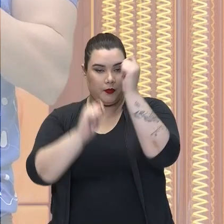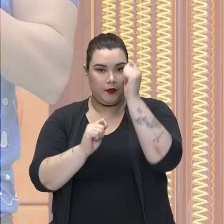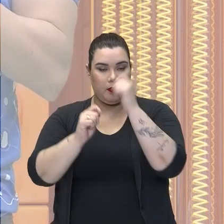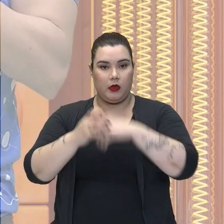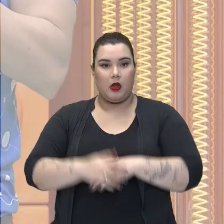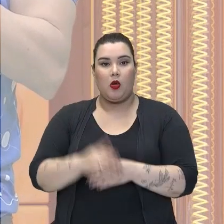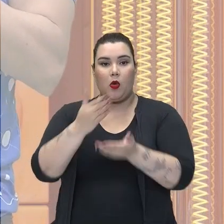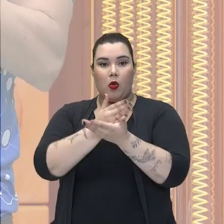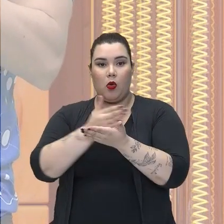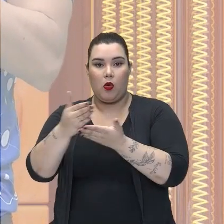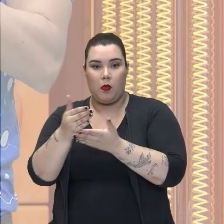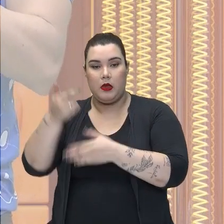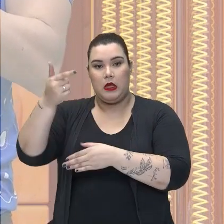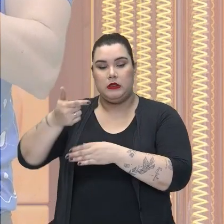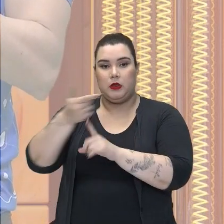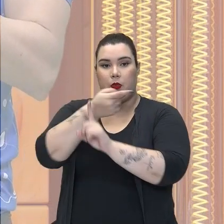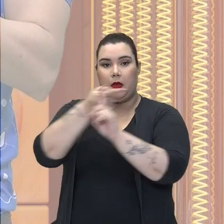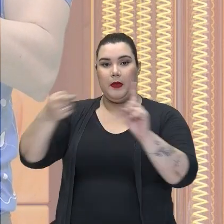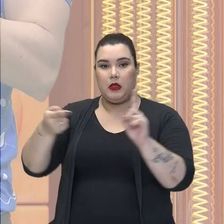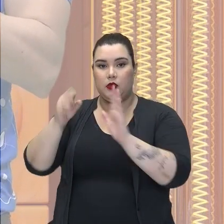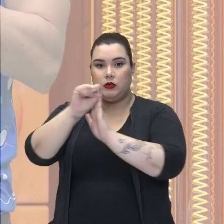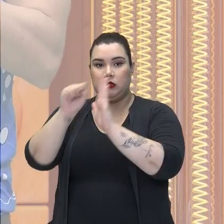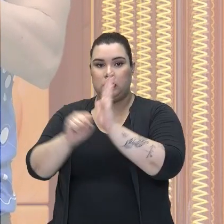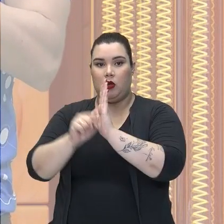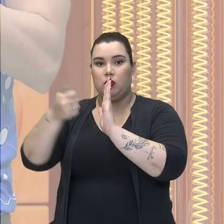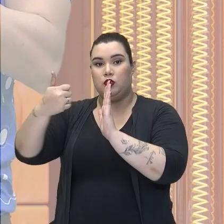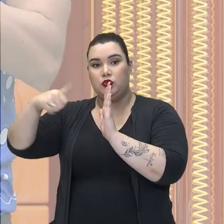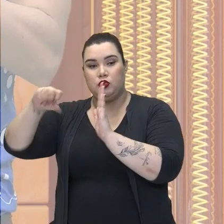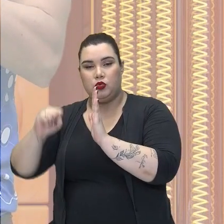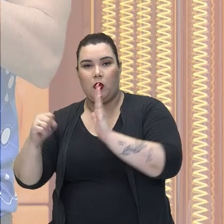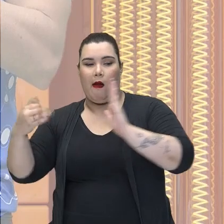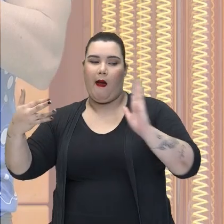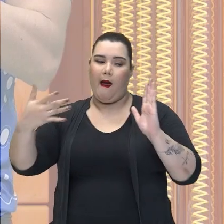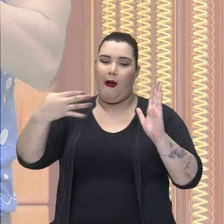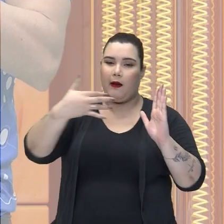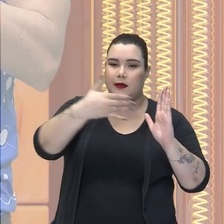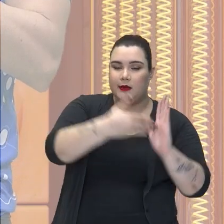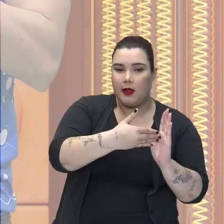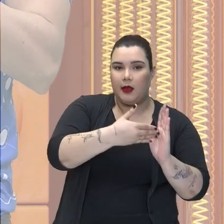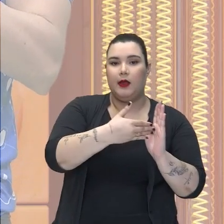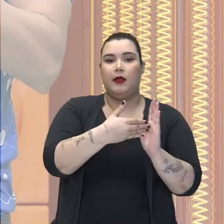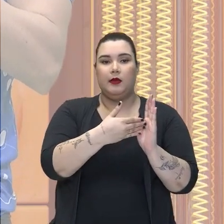na segunda metade do século XVIII e vai